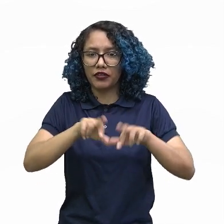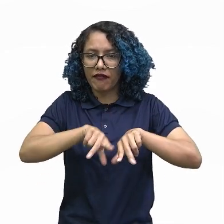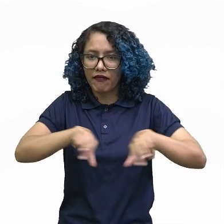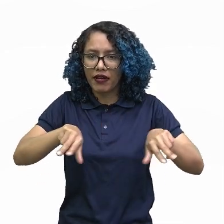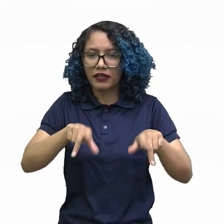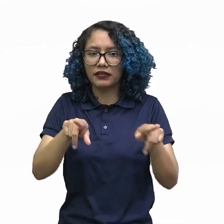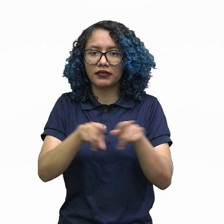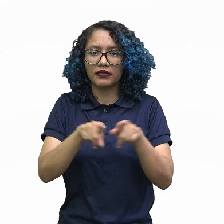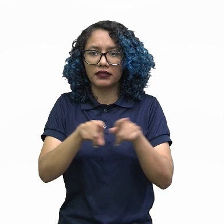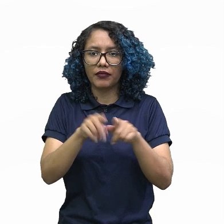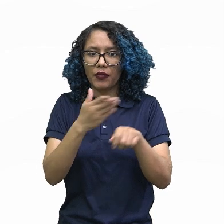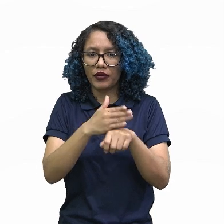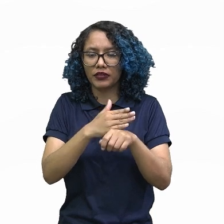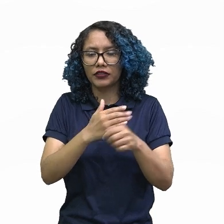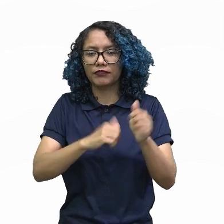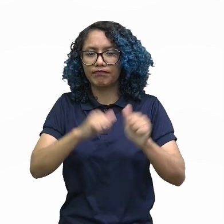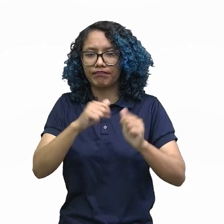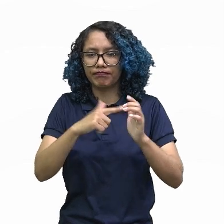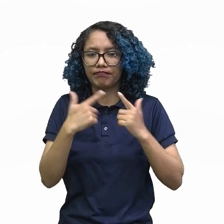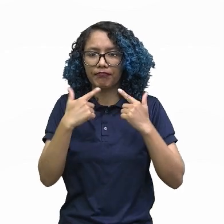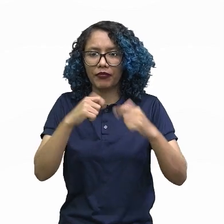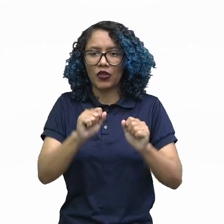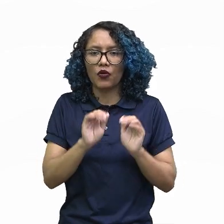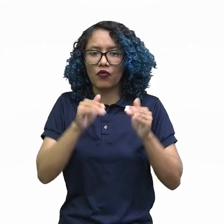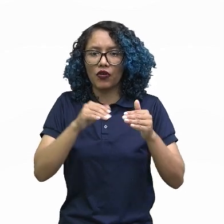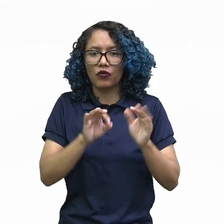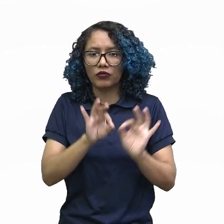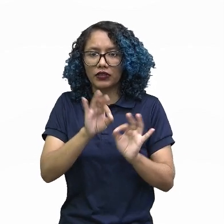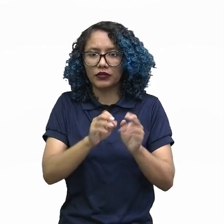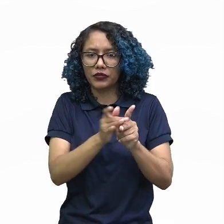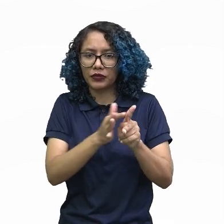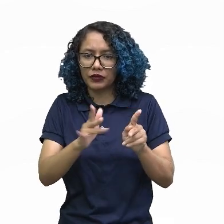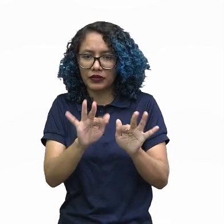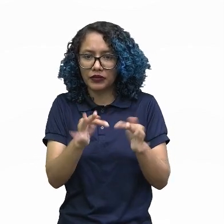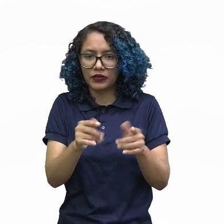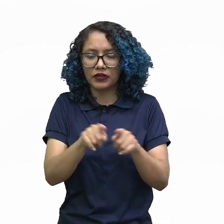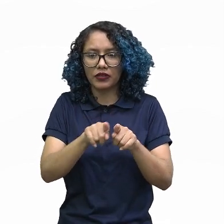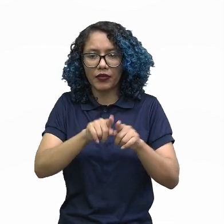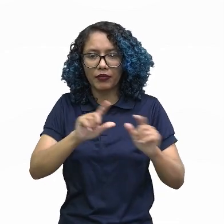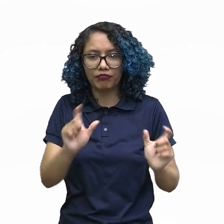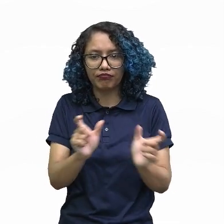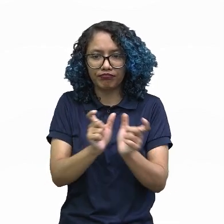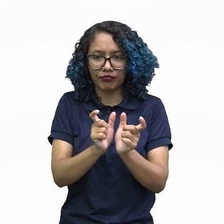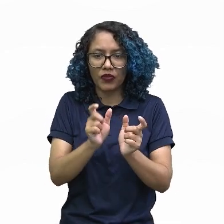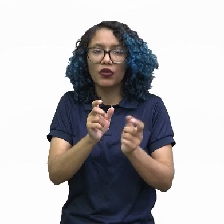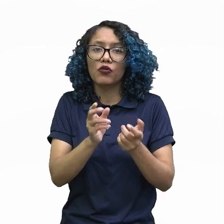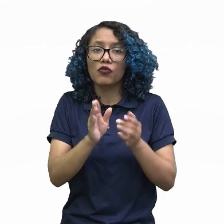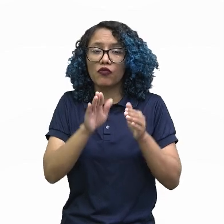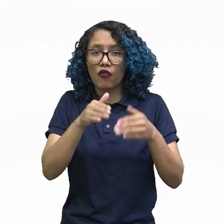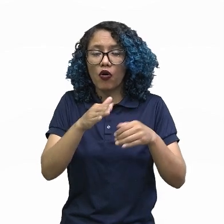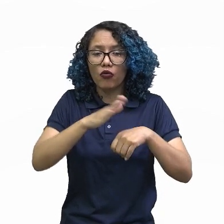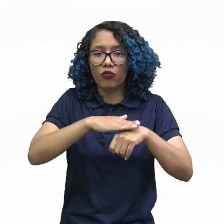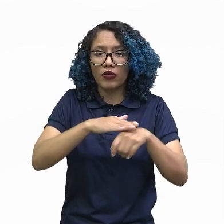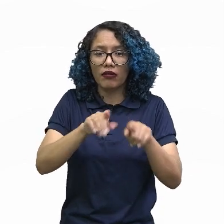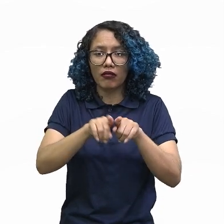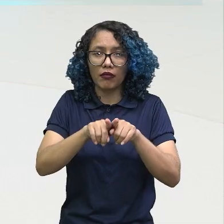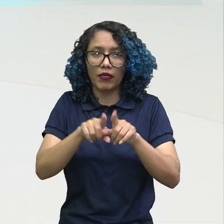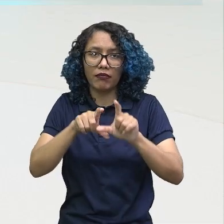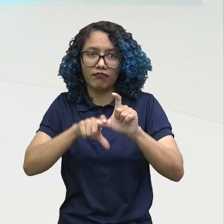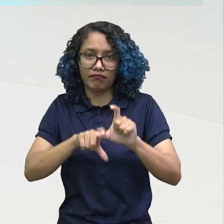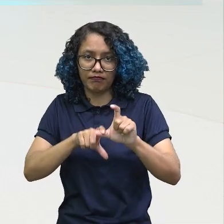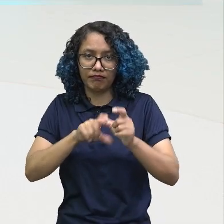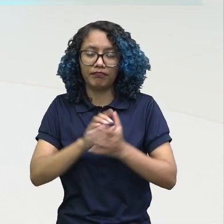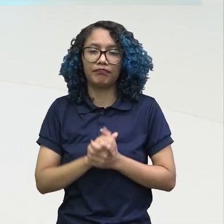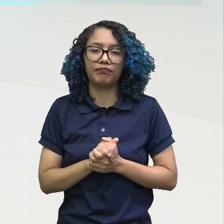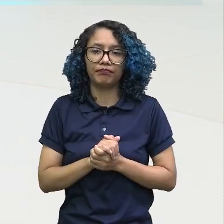como prática de análise linguística na construção dos períodos simples e compostos por coordenação e